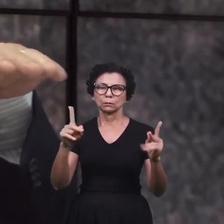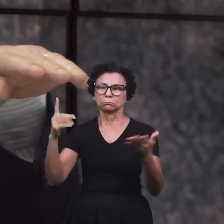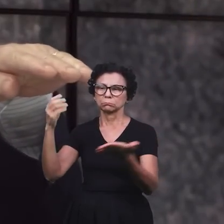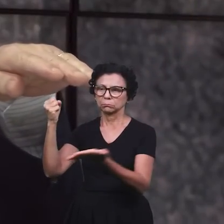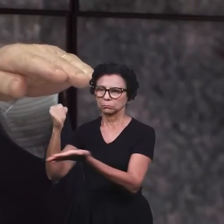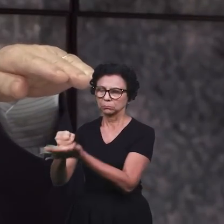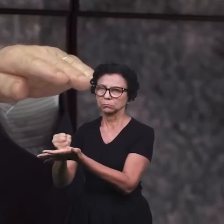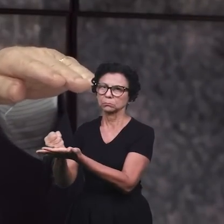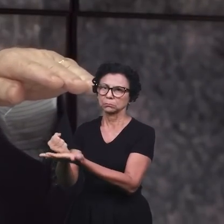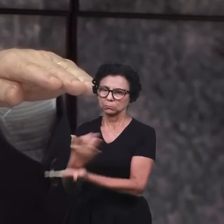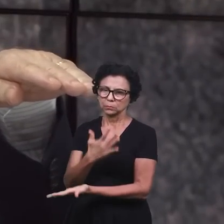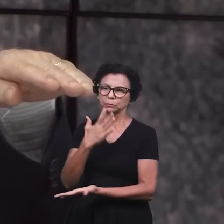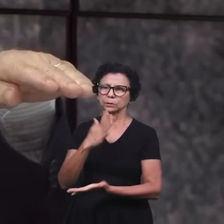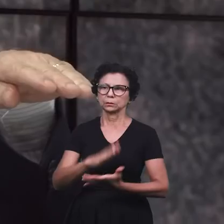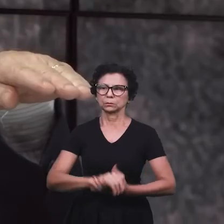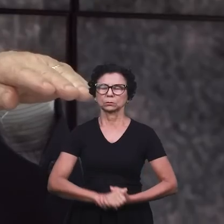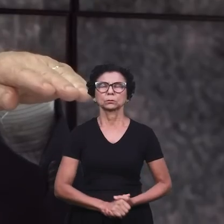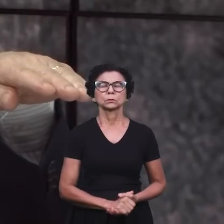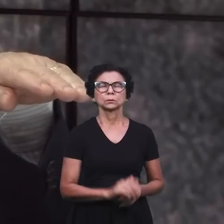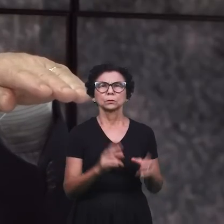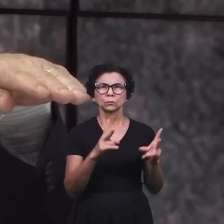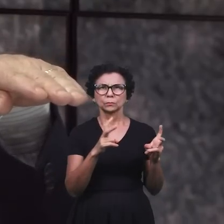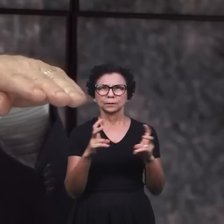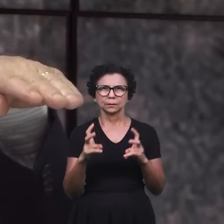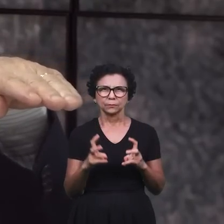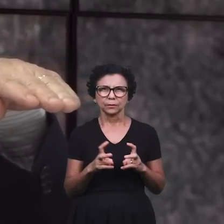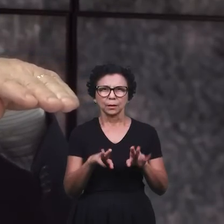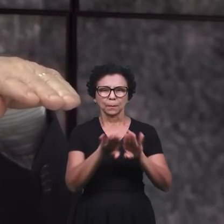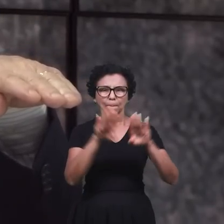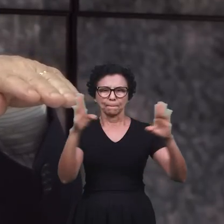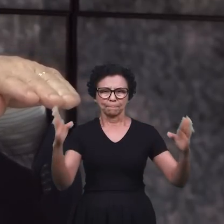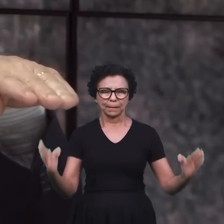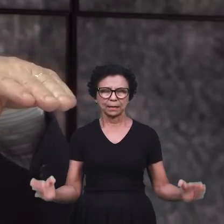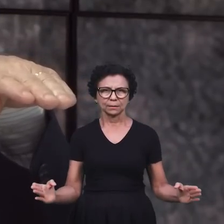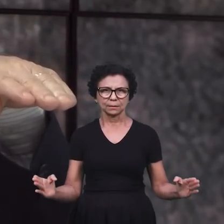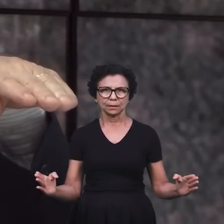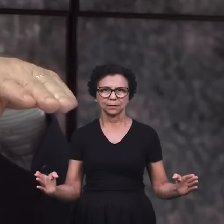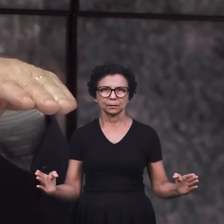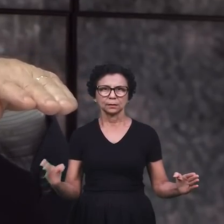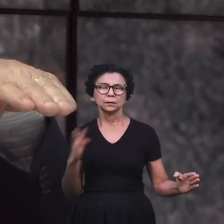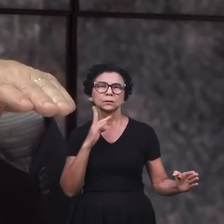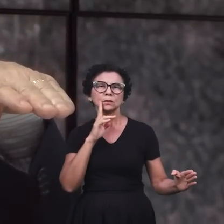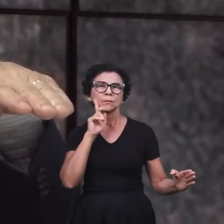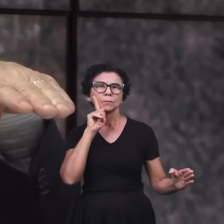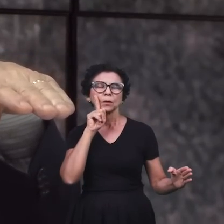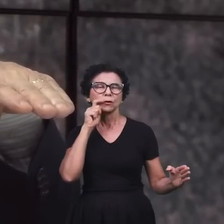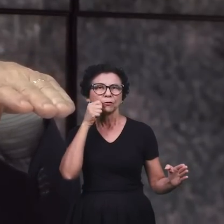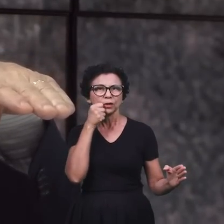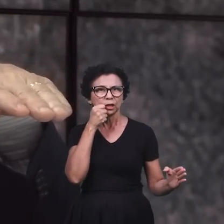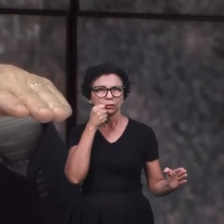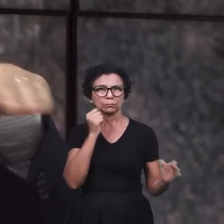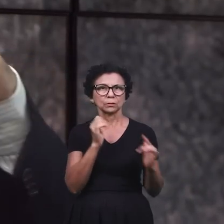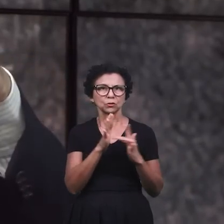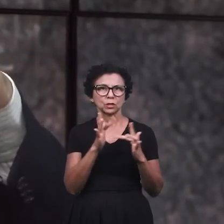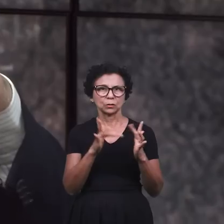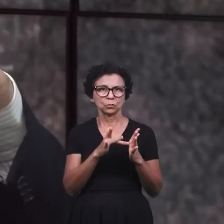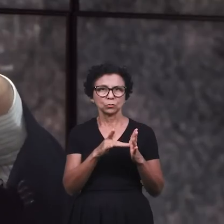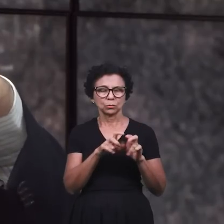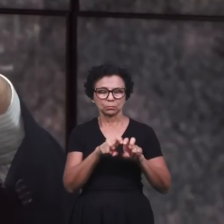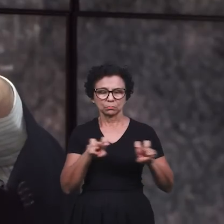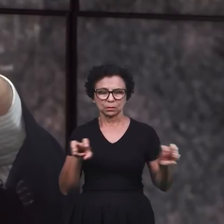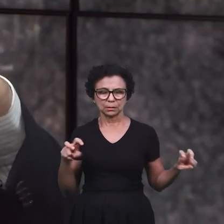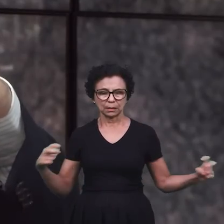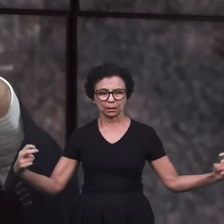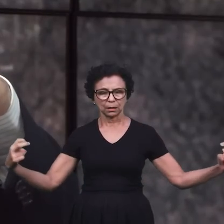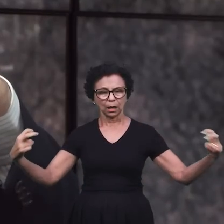Observem que os participantes da ceia basicamente eram judeus, como Jesus também